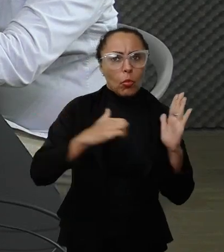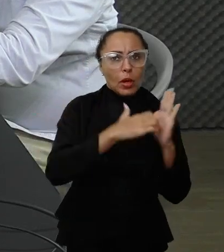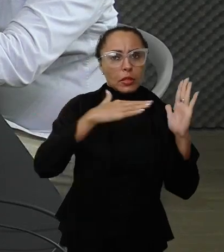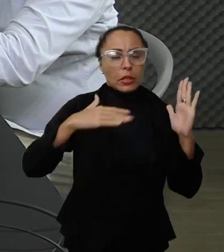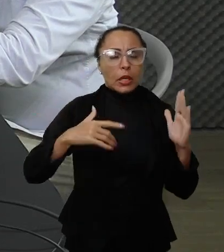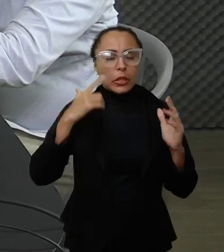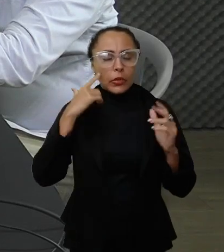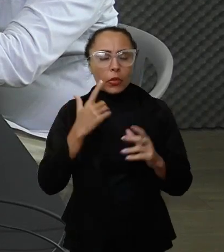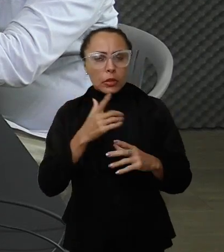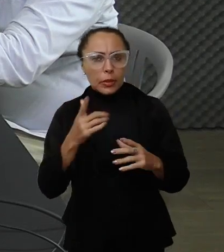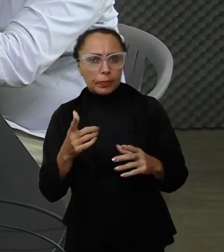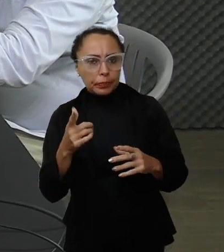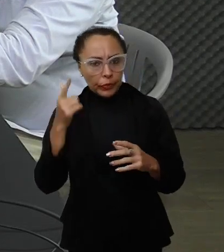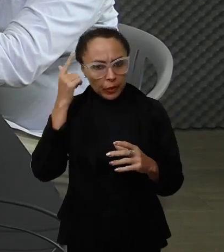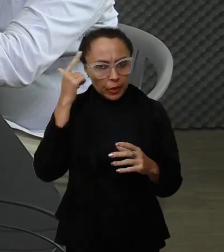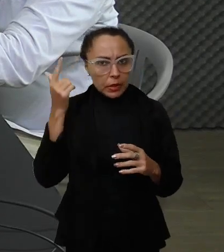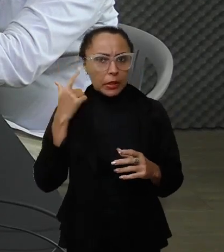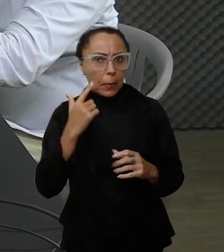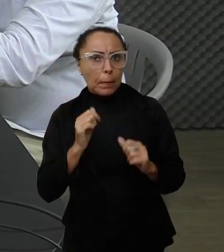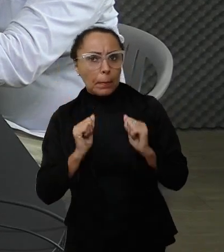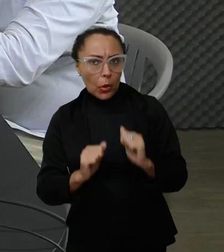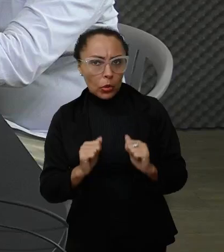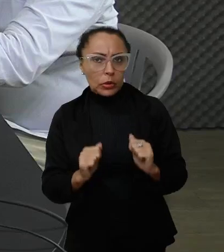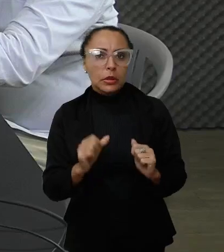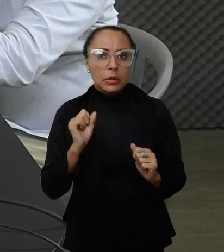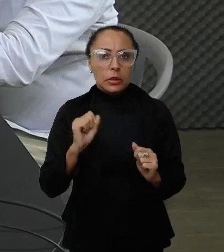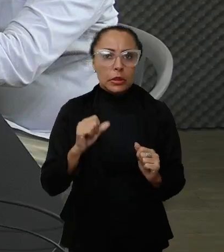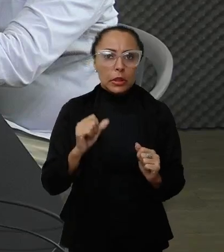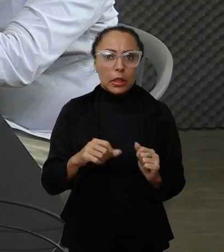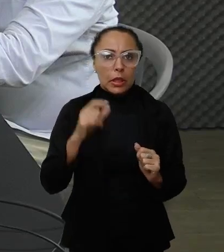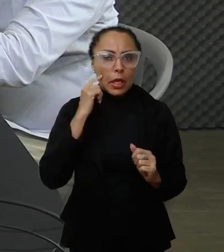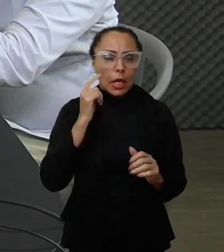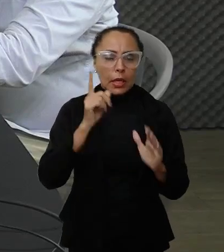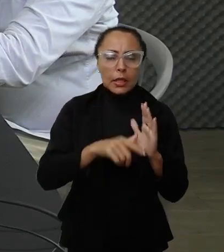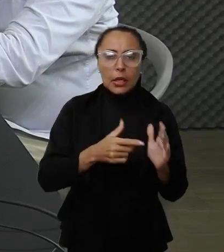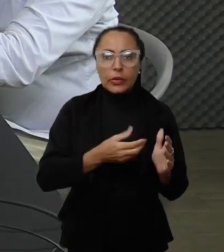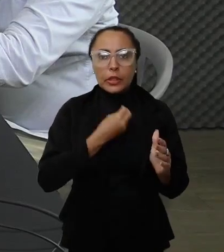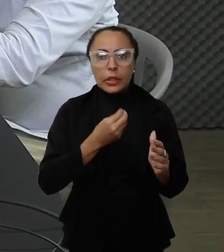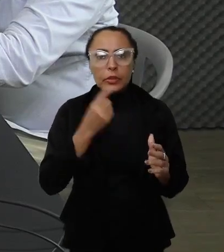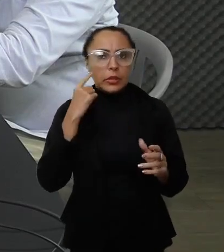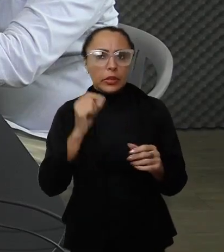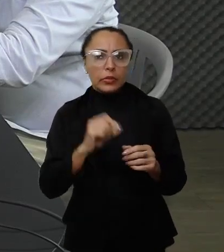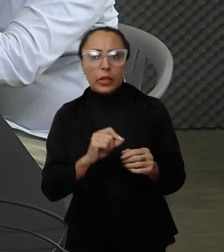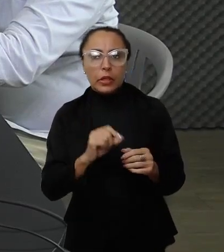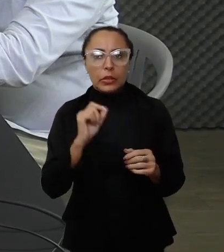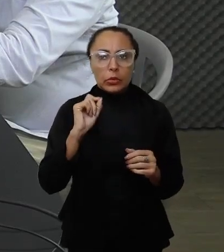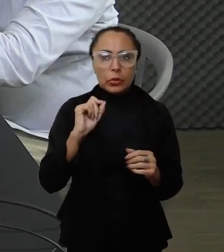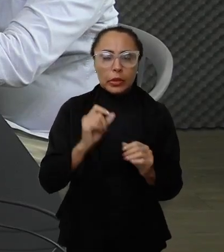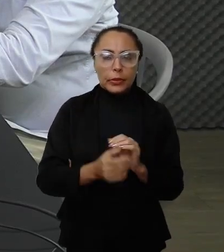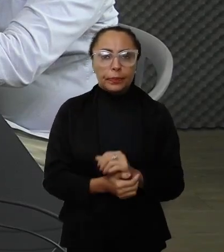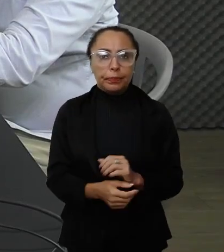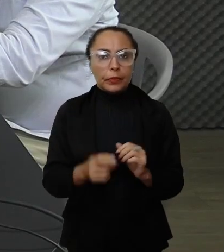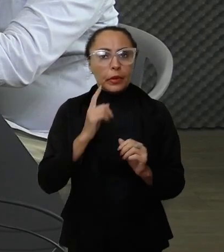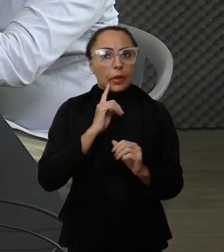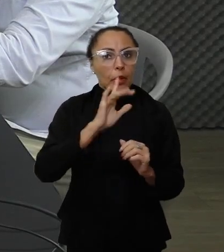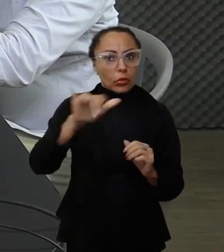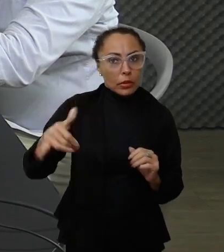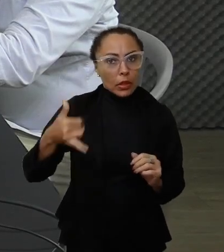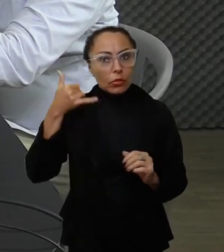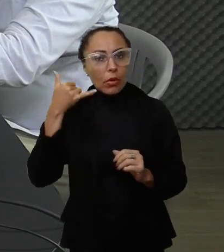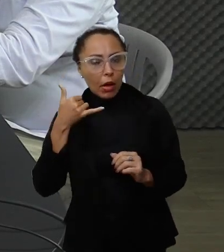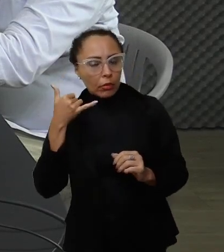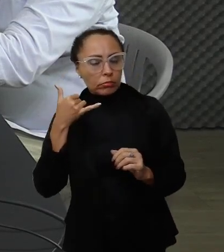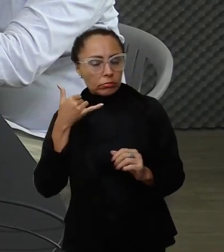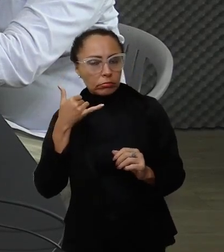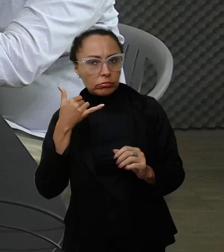aquela percepção de que aquilo ali pode atrasar a vida de muita gente, o que é que você faz? Liga o celular, né?